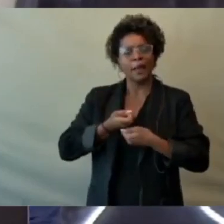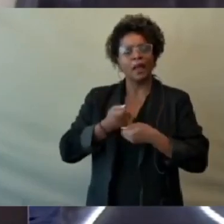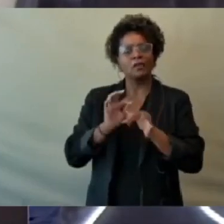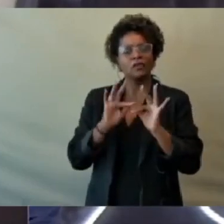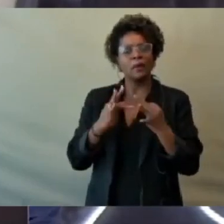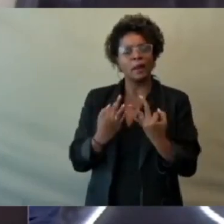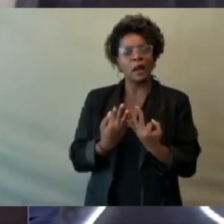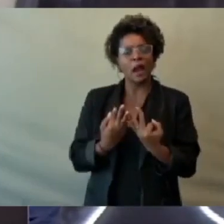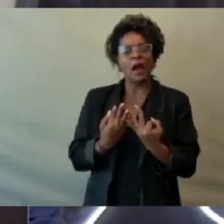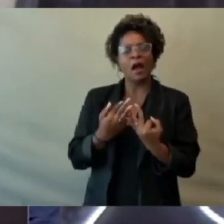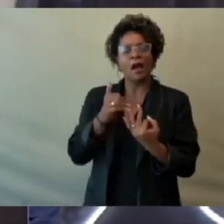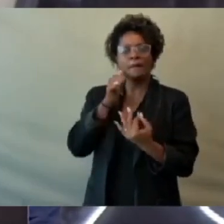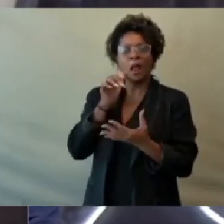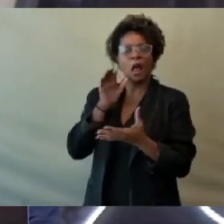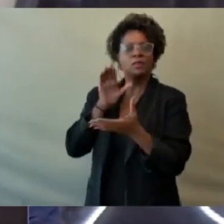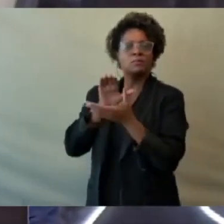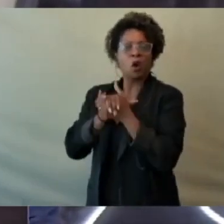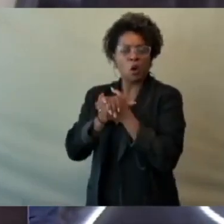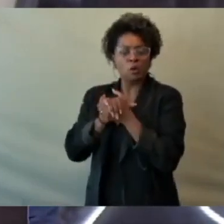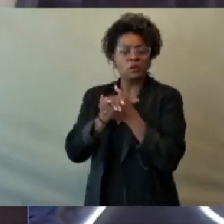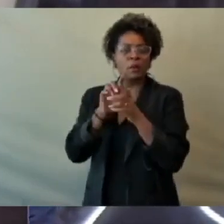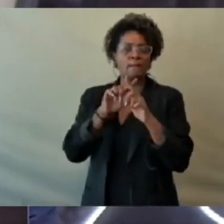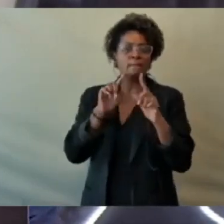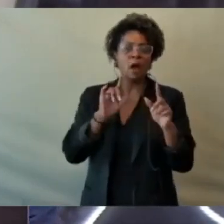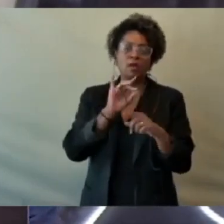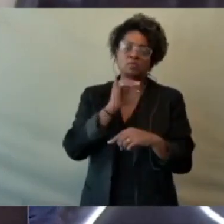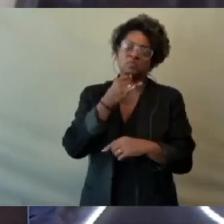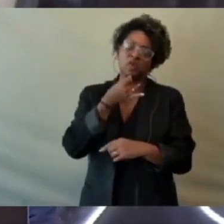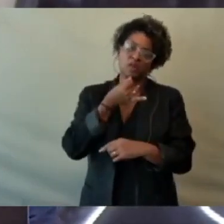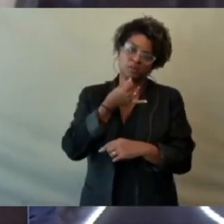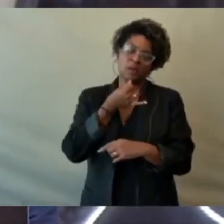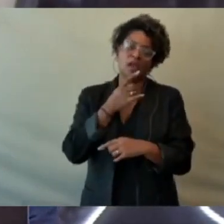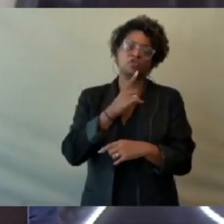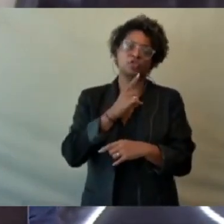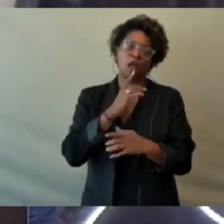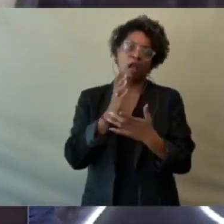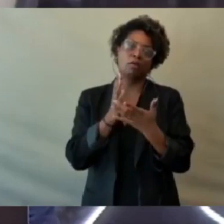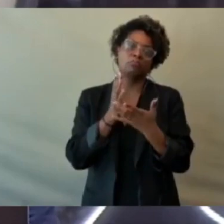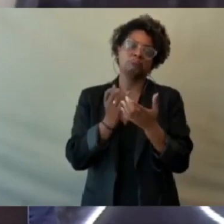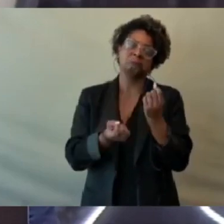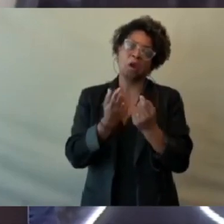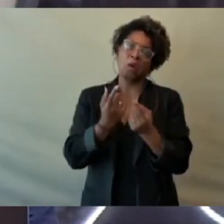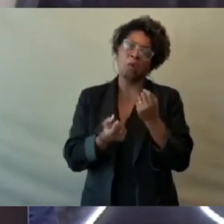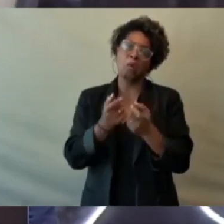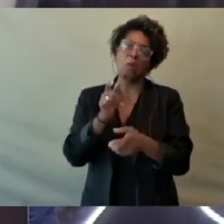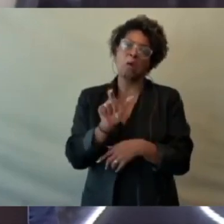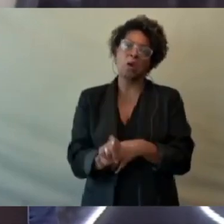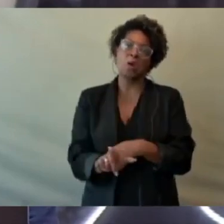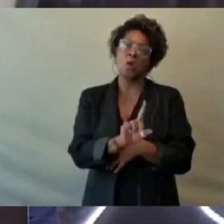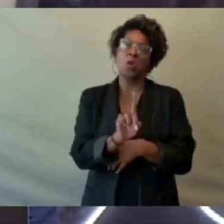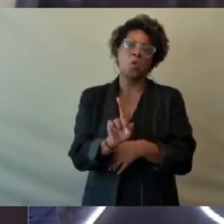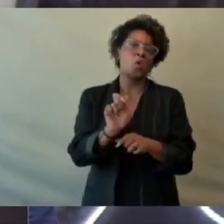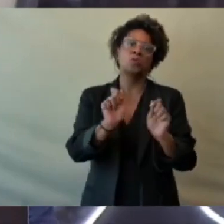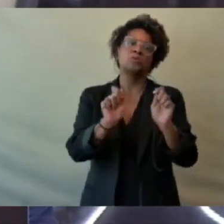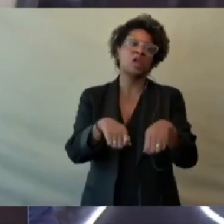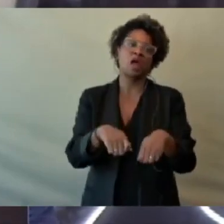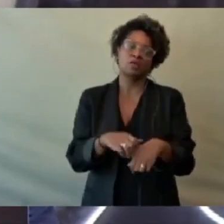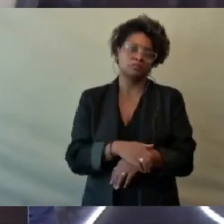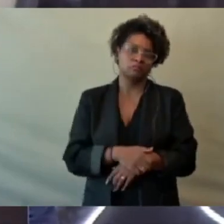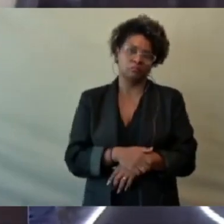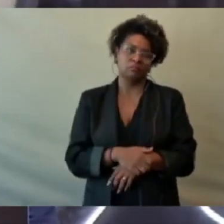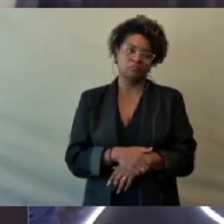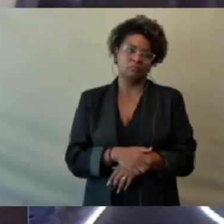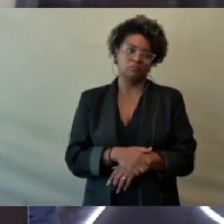temos pessoas que não não conseguem atingir esse objetivo que a acha importante